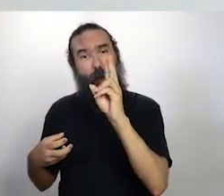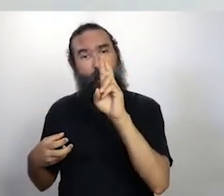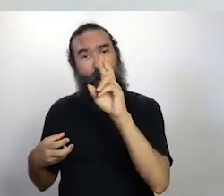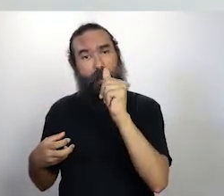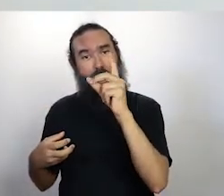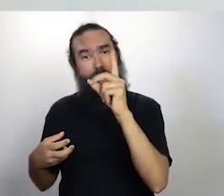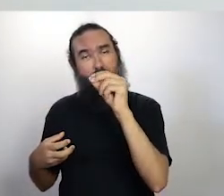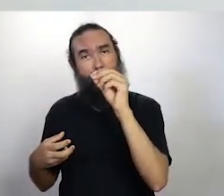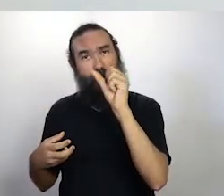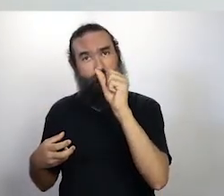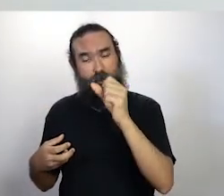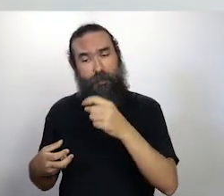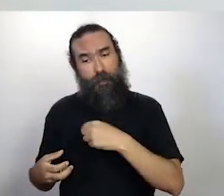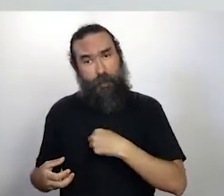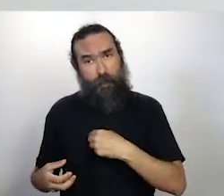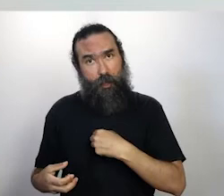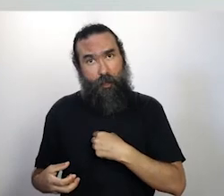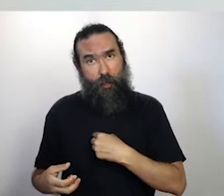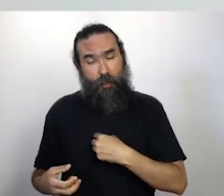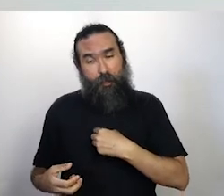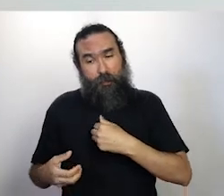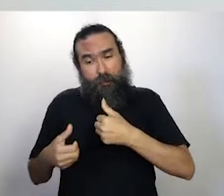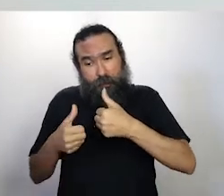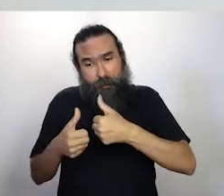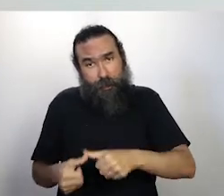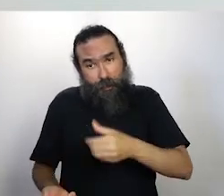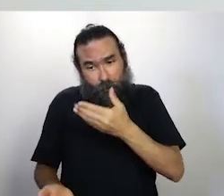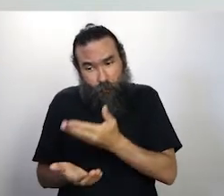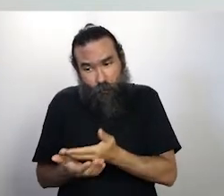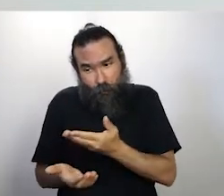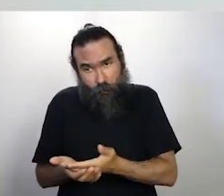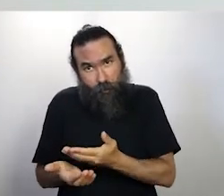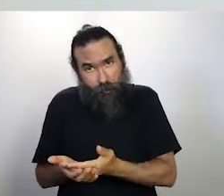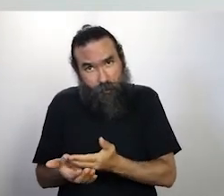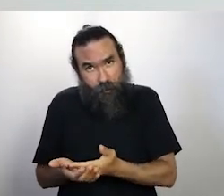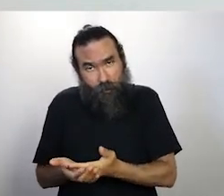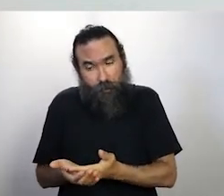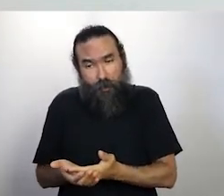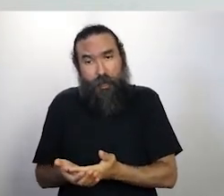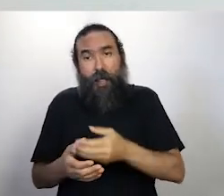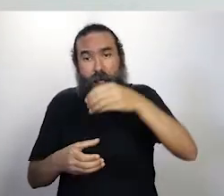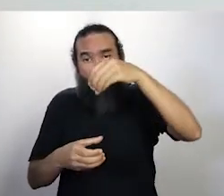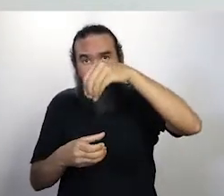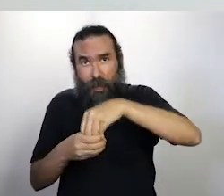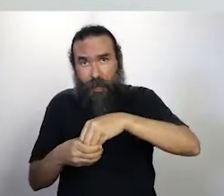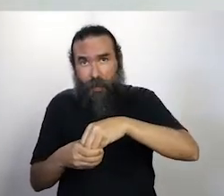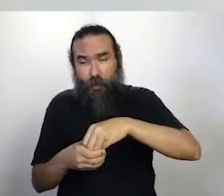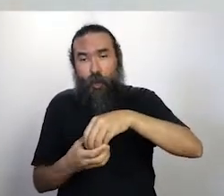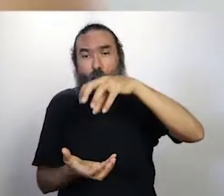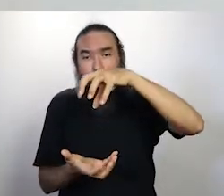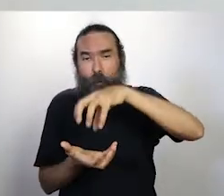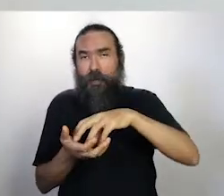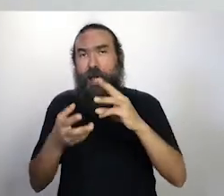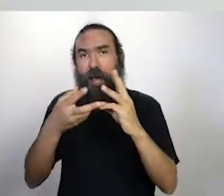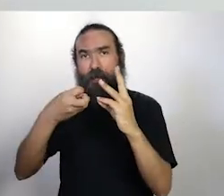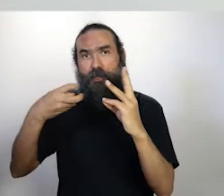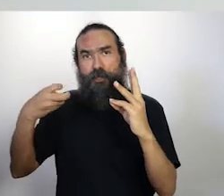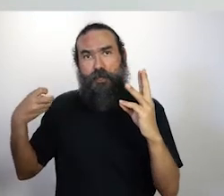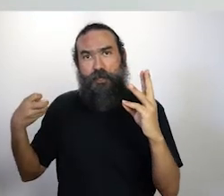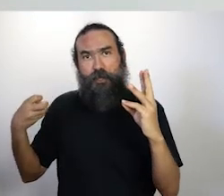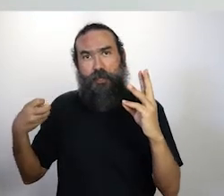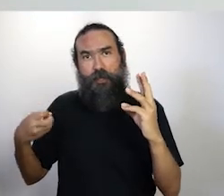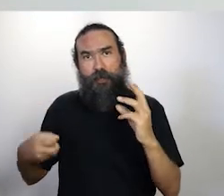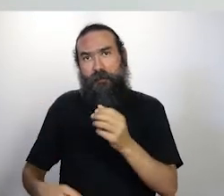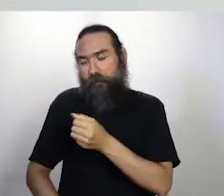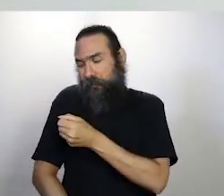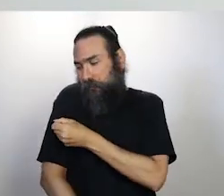Vivenciei e todo o meu processo escolar indígena foi dentro do território, né? Só a partir, principalmente o primário,